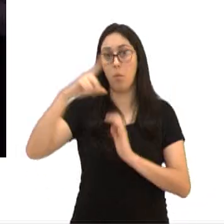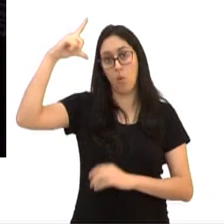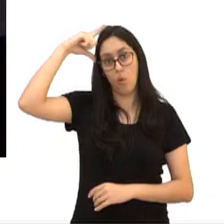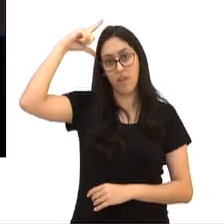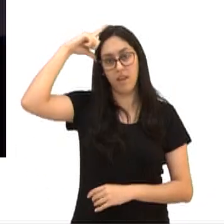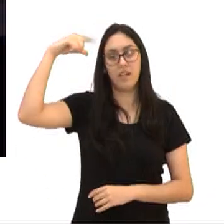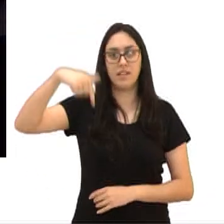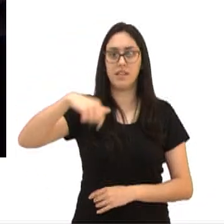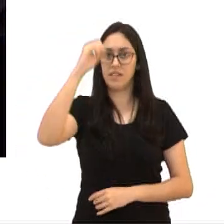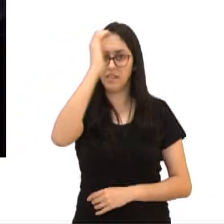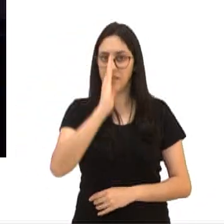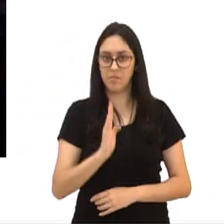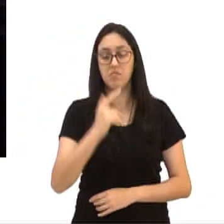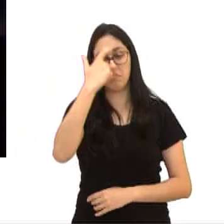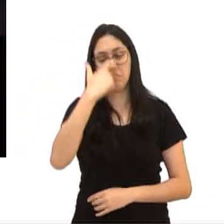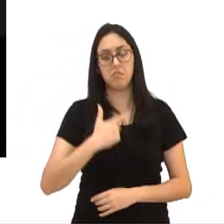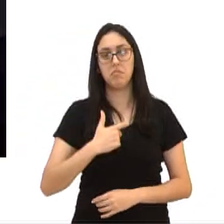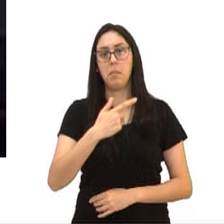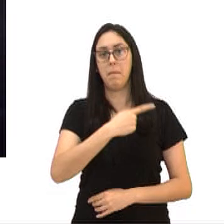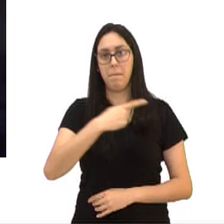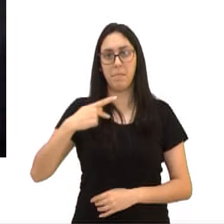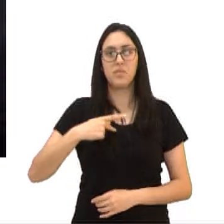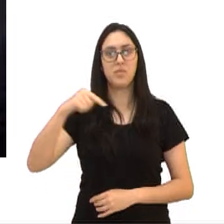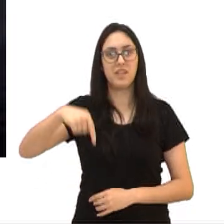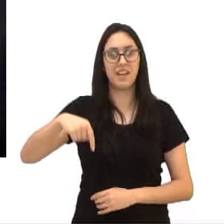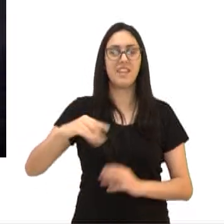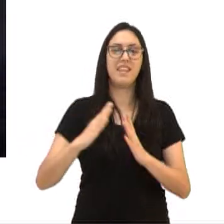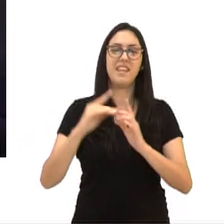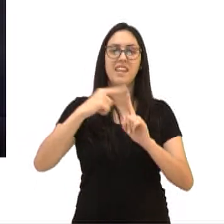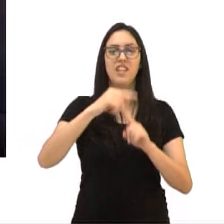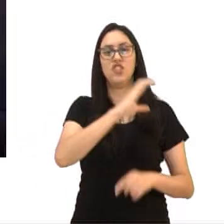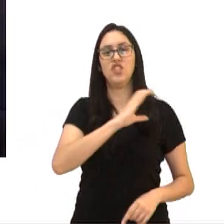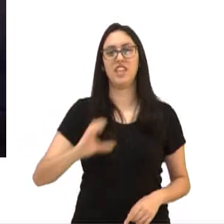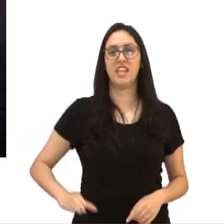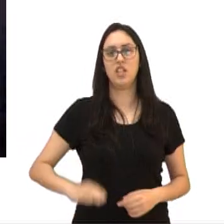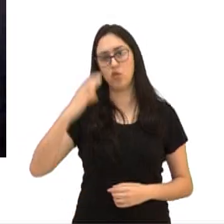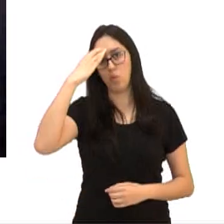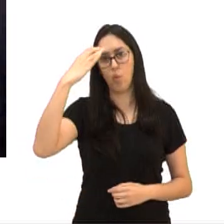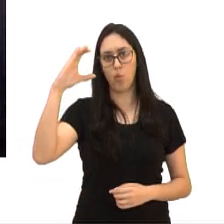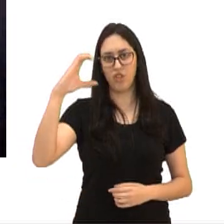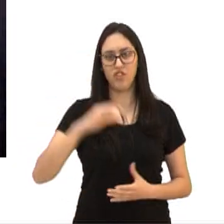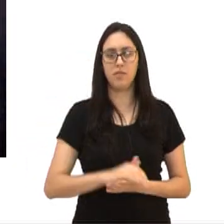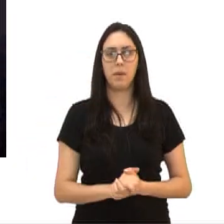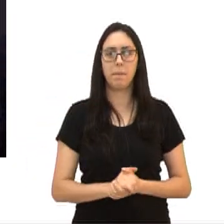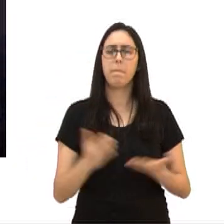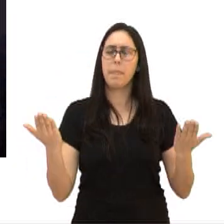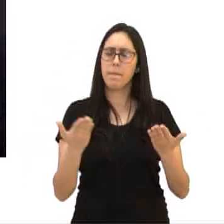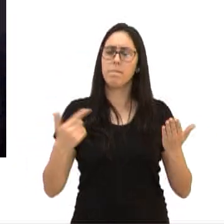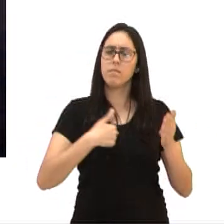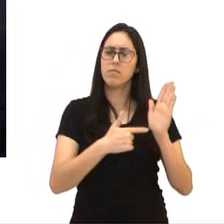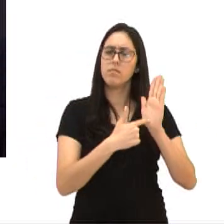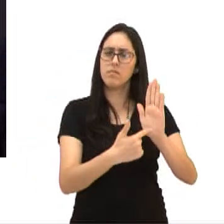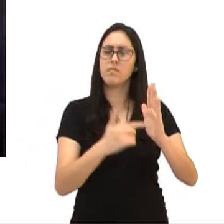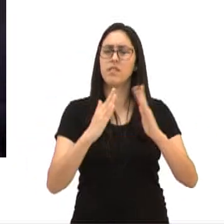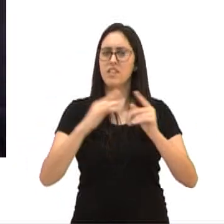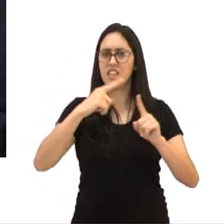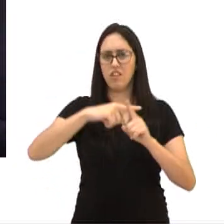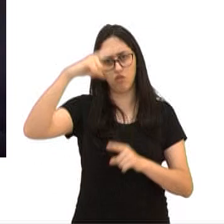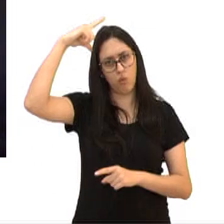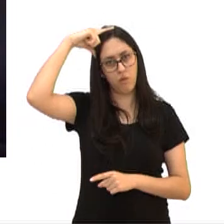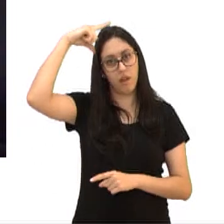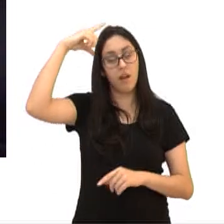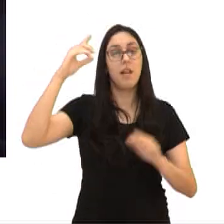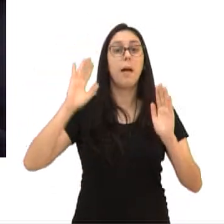e pastor aqui na comunidade Igreja de Cristo em Curitiba. Vou falar um pouco sobre a Igreja Luterana. Mas